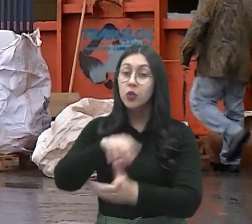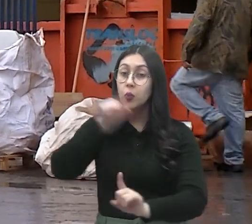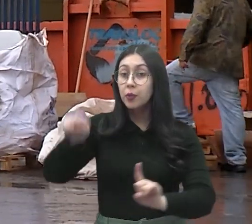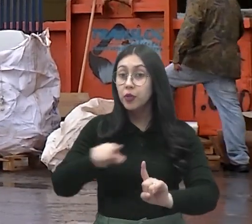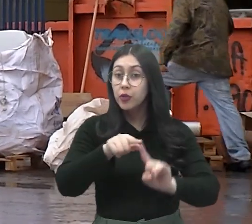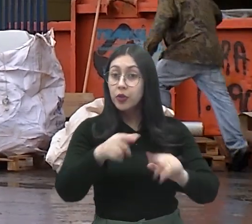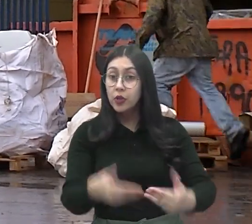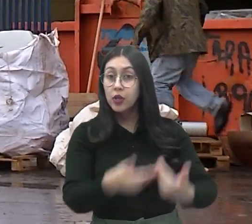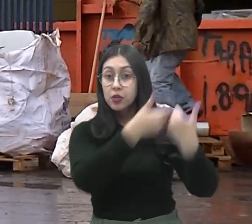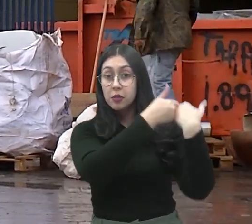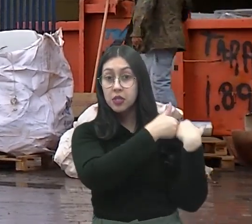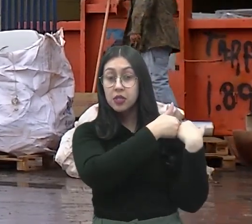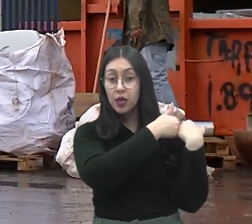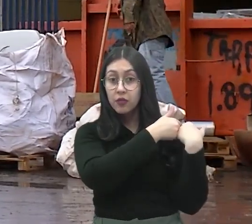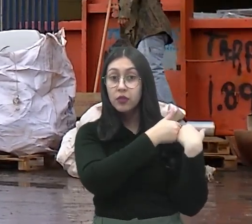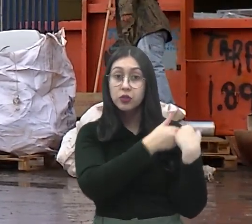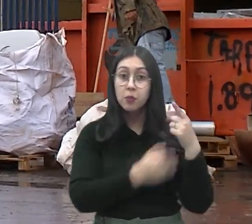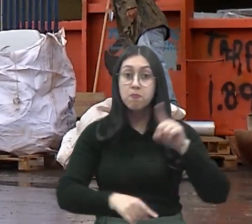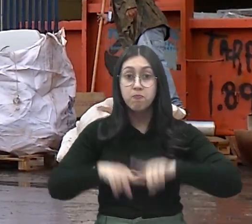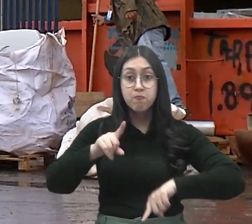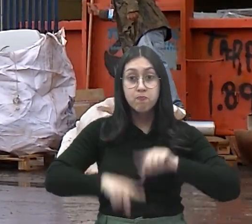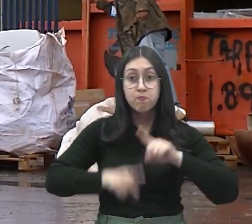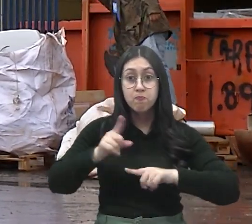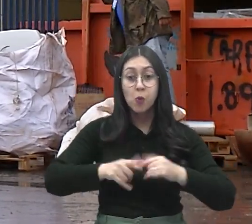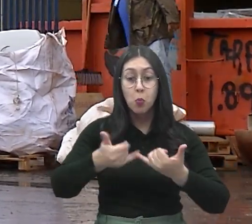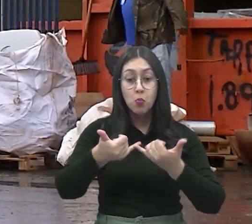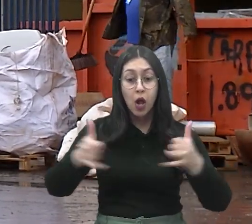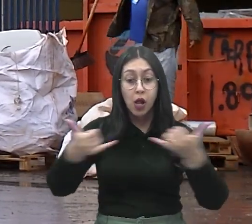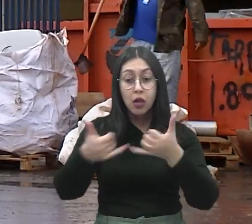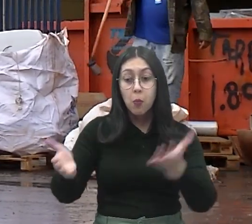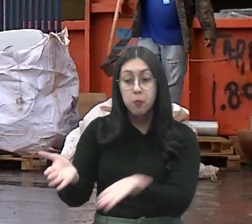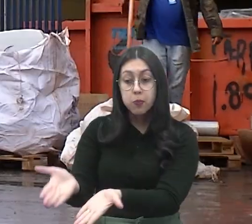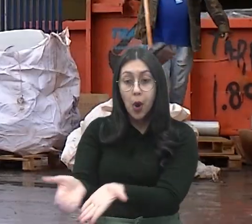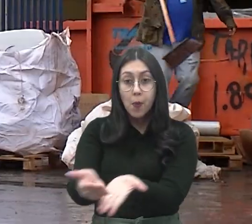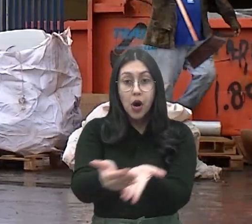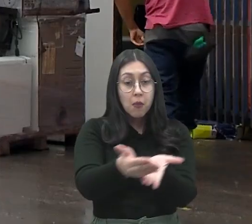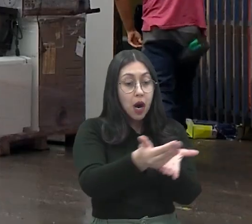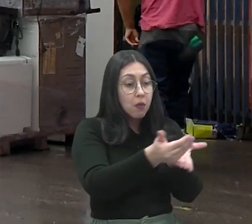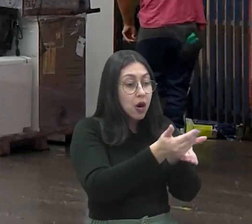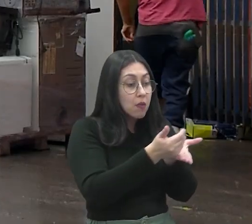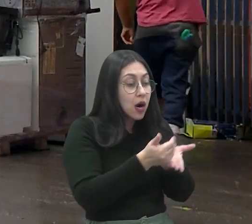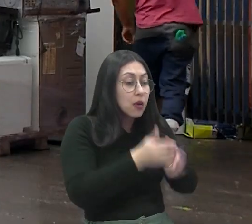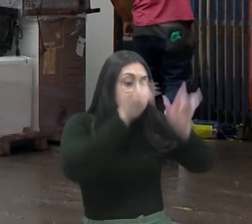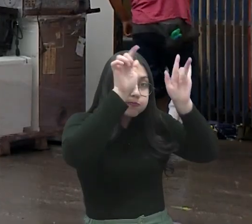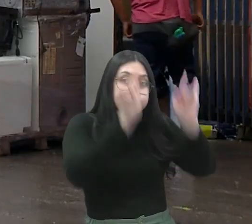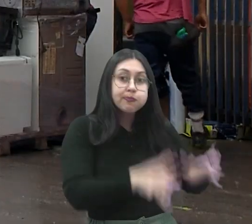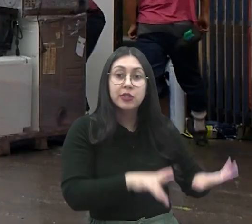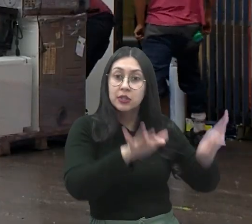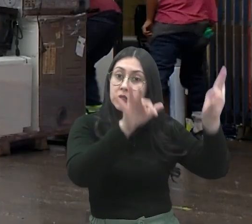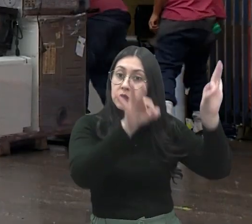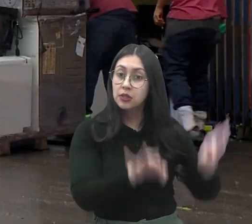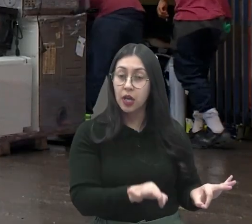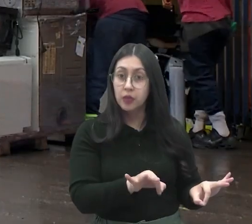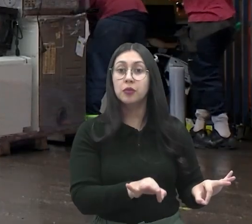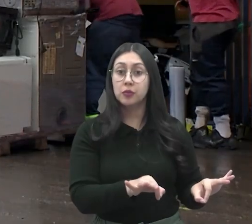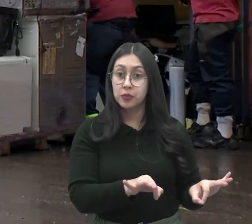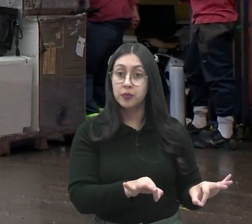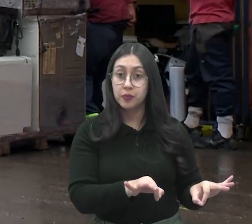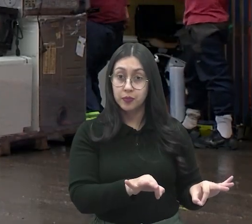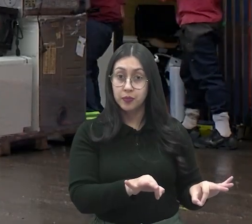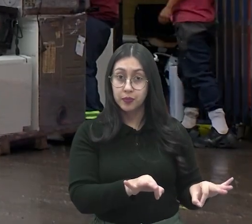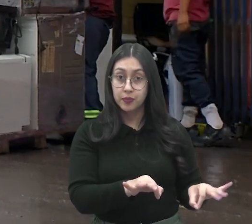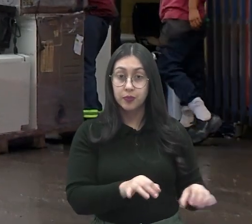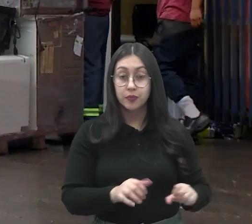ficarão responsáveis por assumir 100% a logística reversa de equipamentos